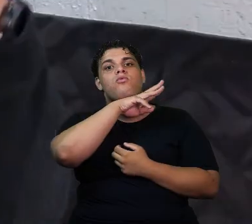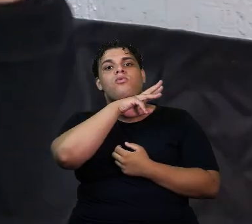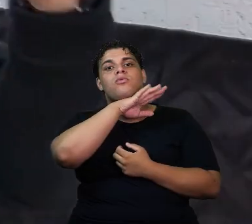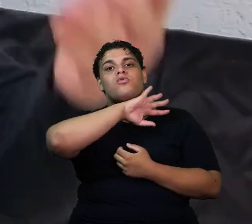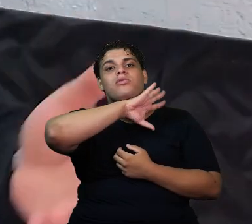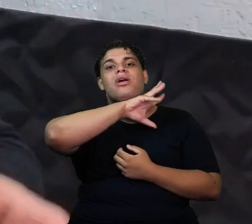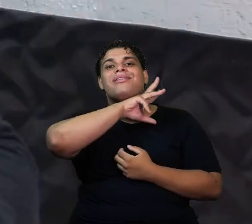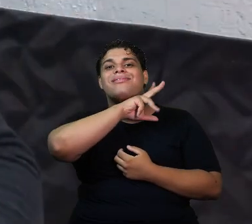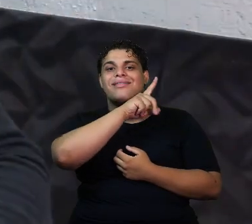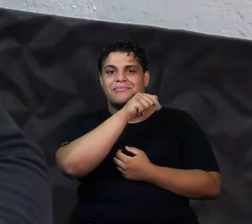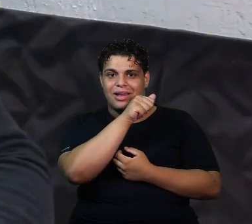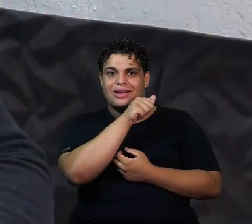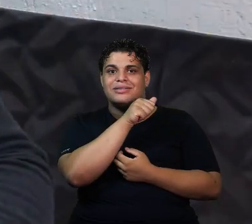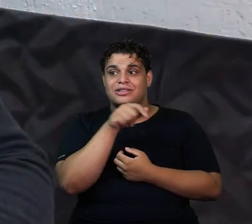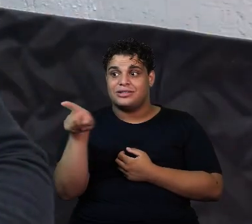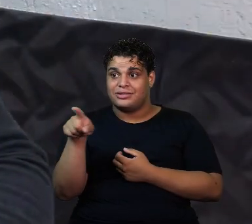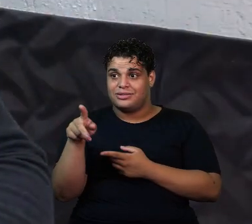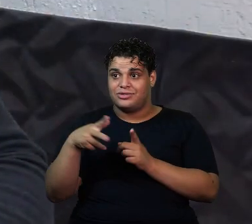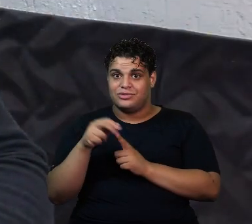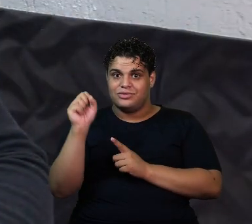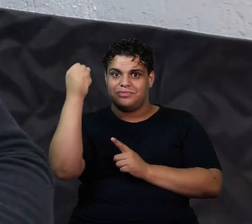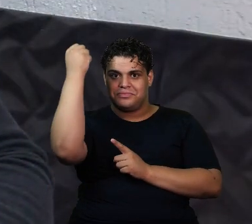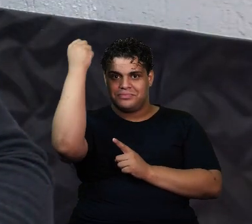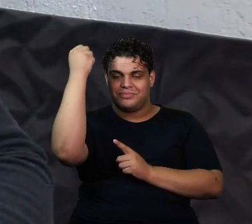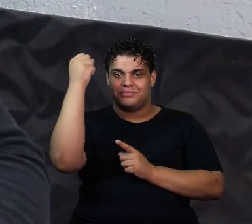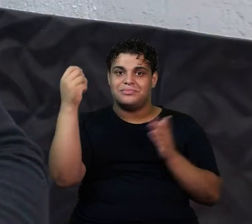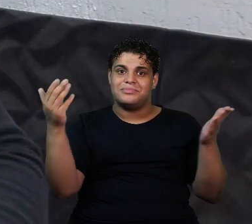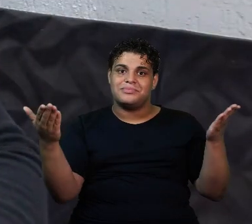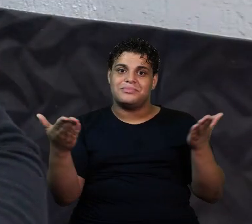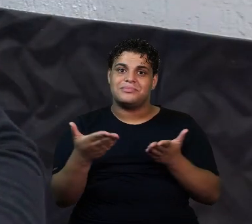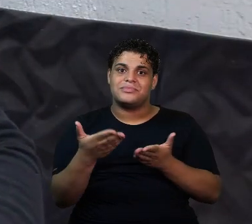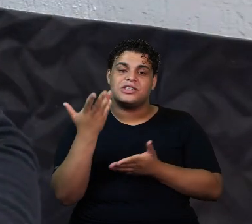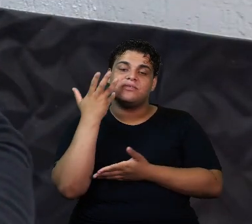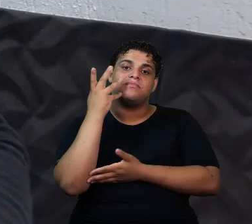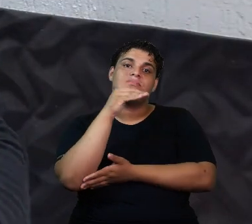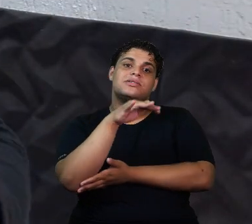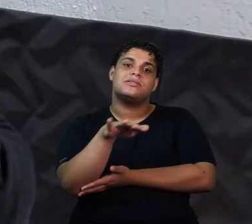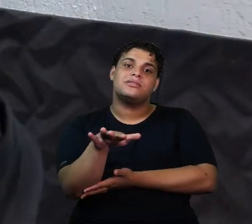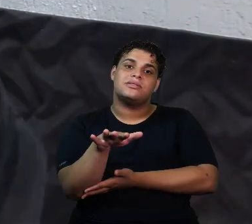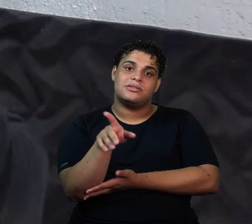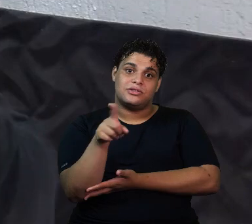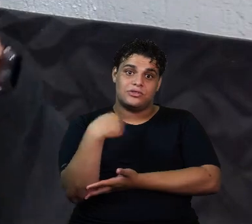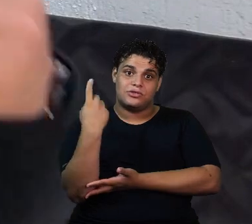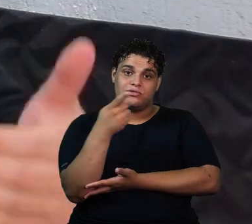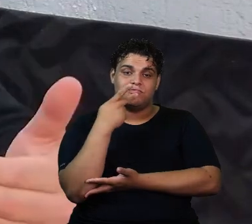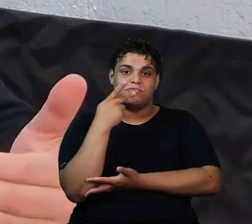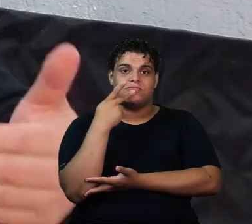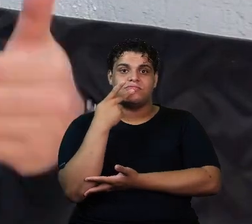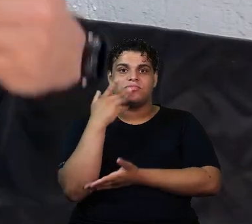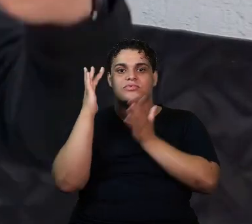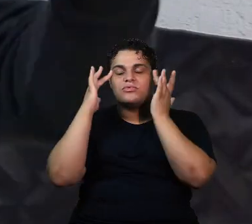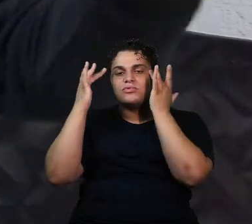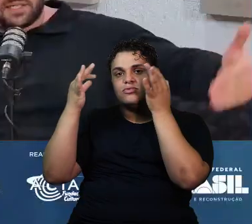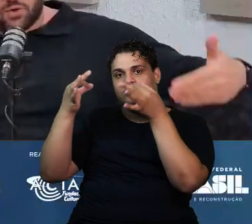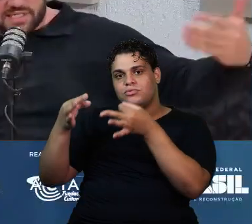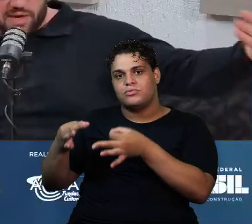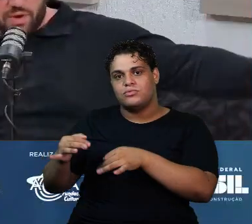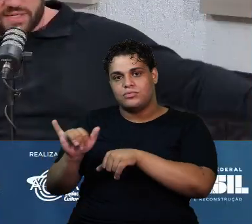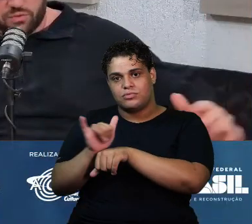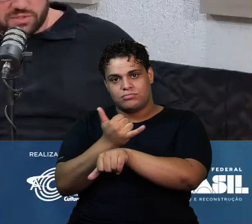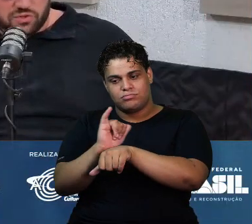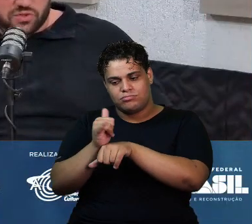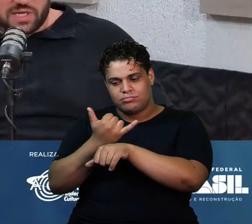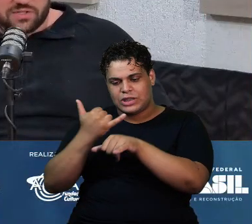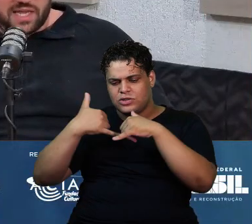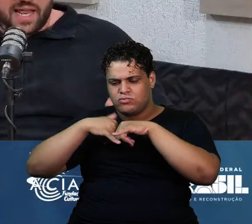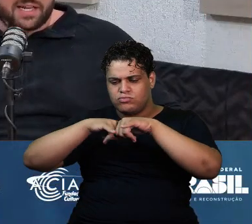nossos heróis lá de Azulha na história. Então, para a criança, a gente está falando lá de conscientização ambiental, de segurança